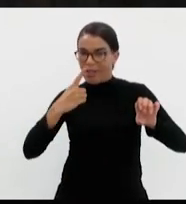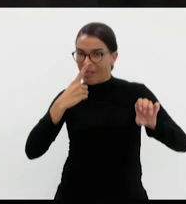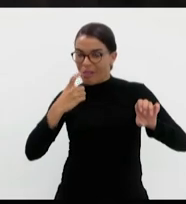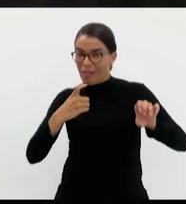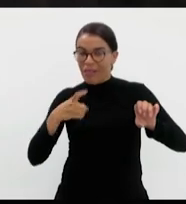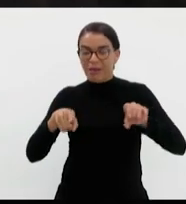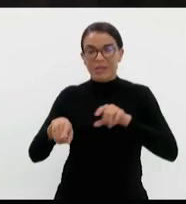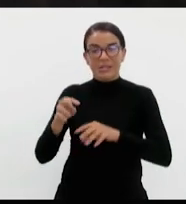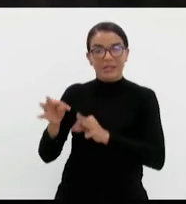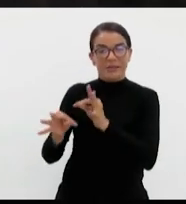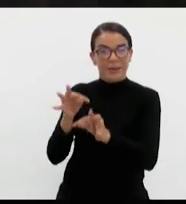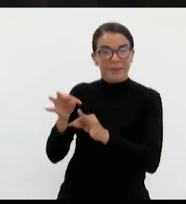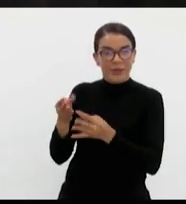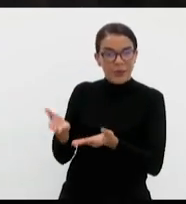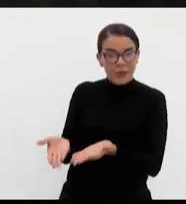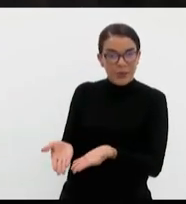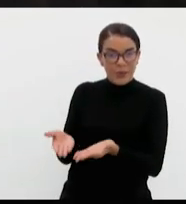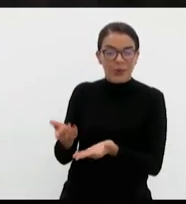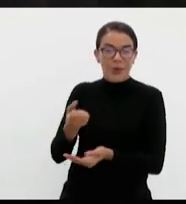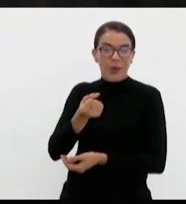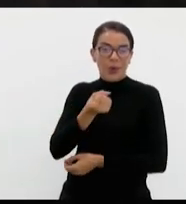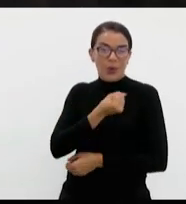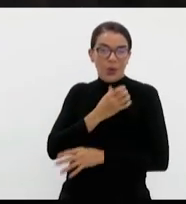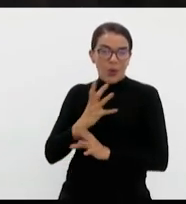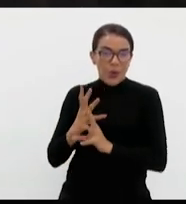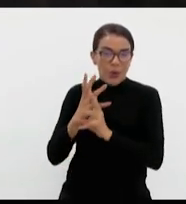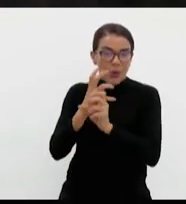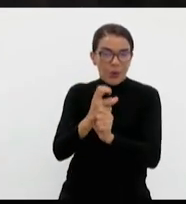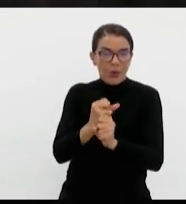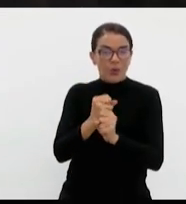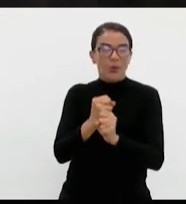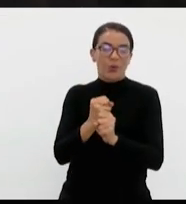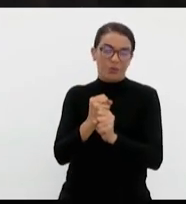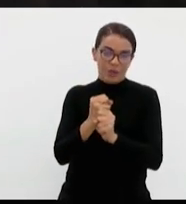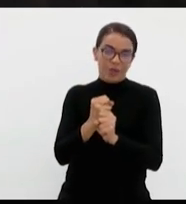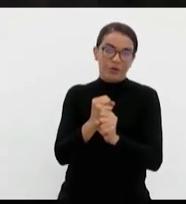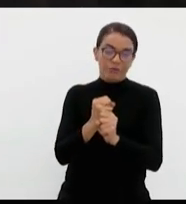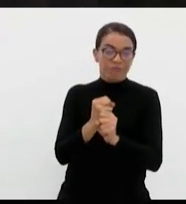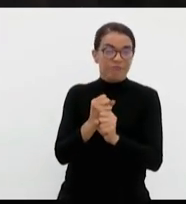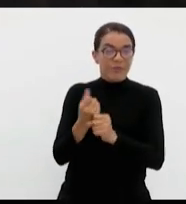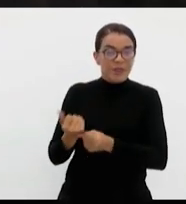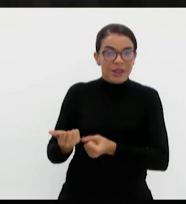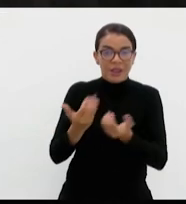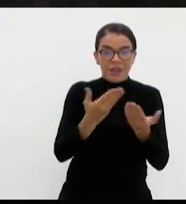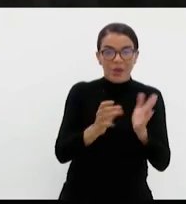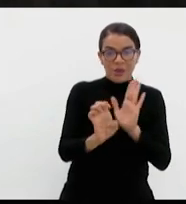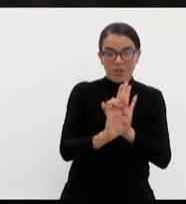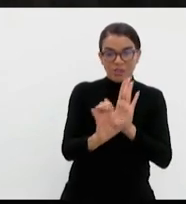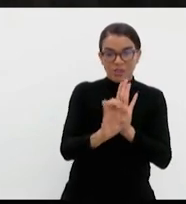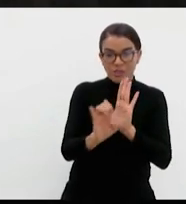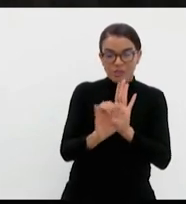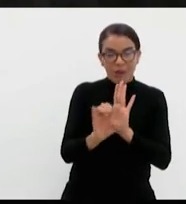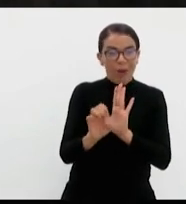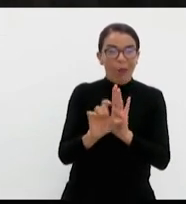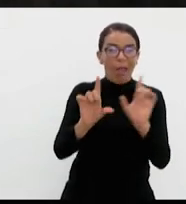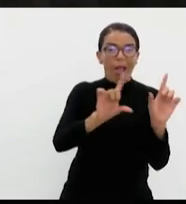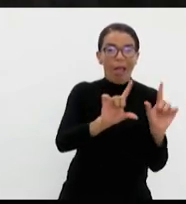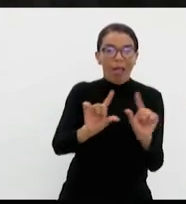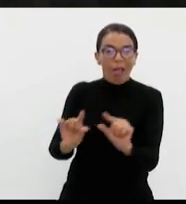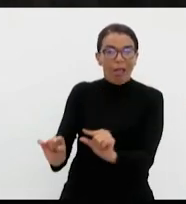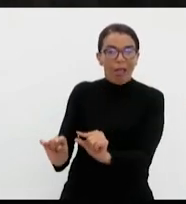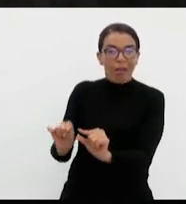tratam. Que esses números que o Estado forneceu no edital são muito